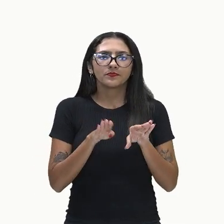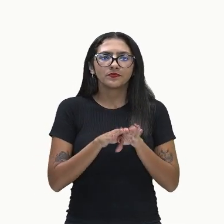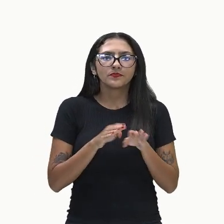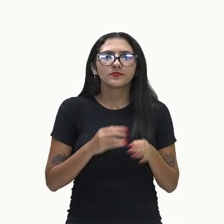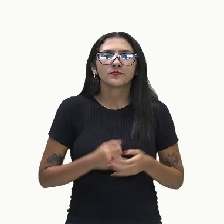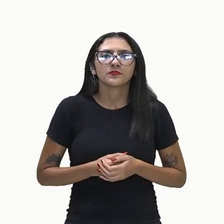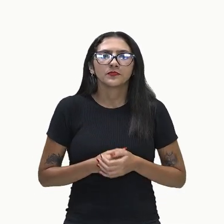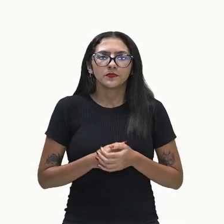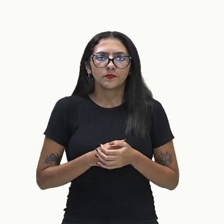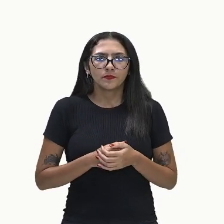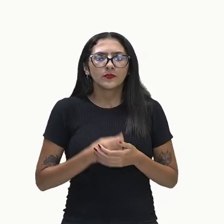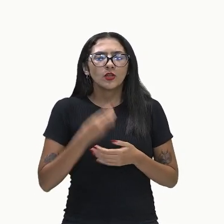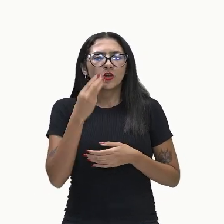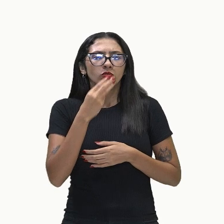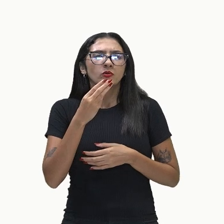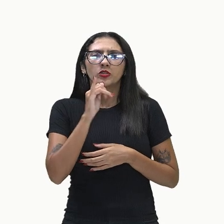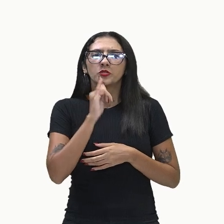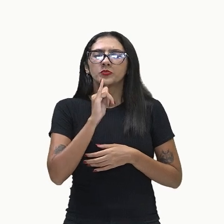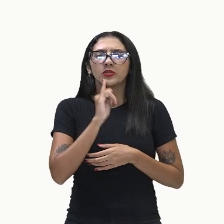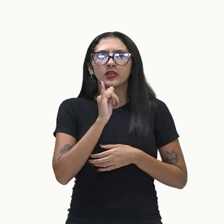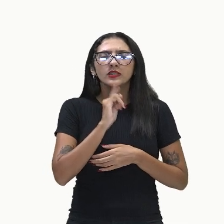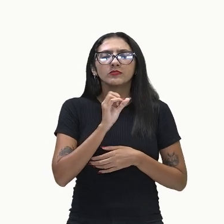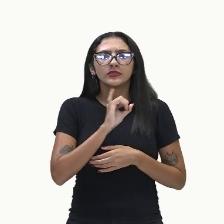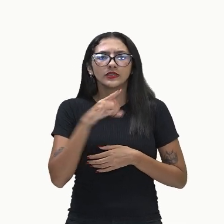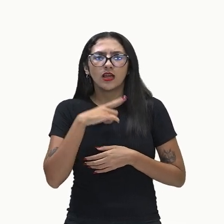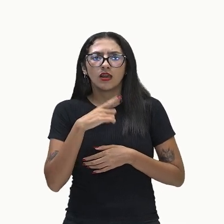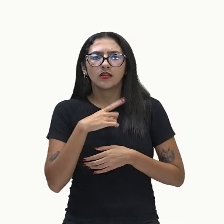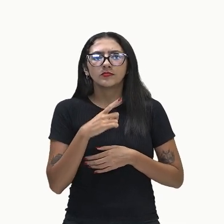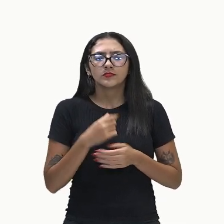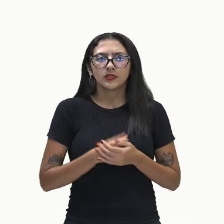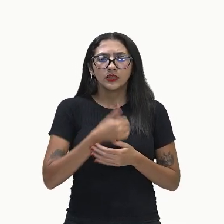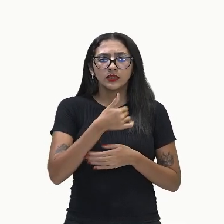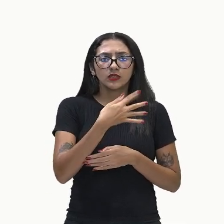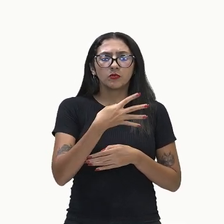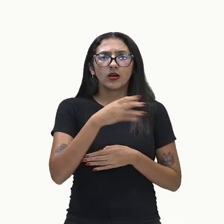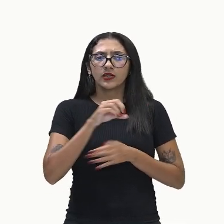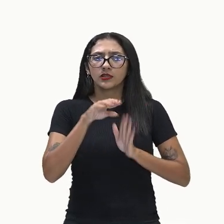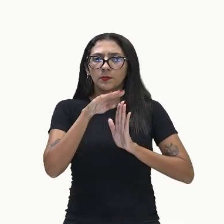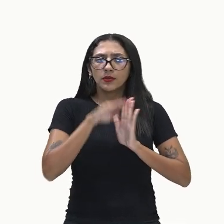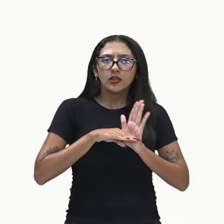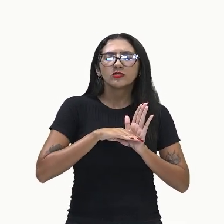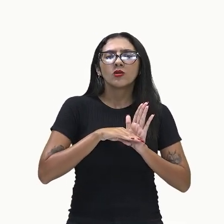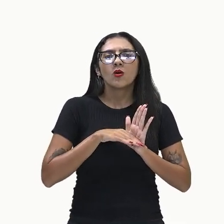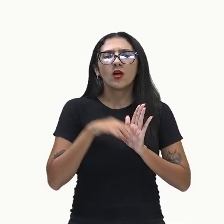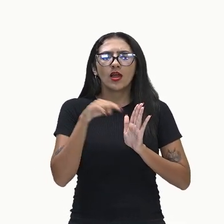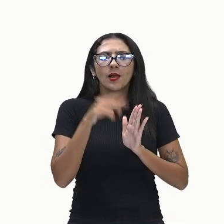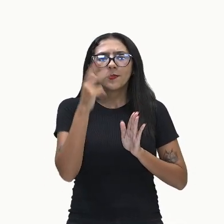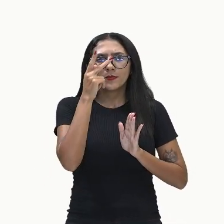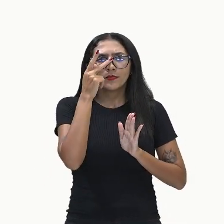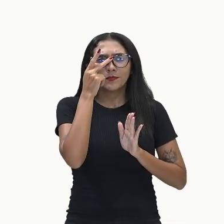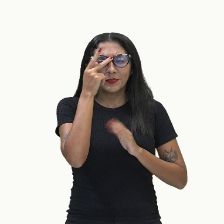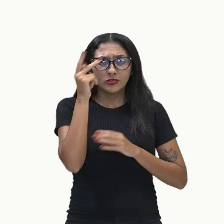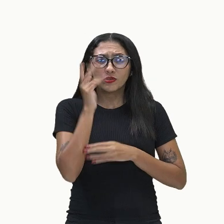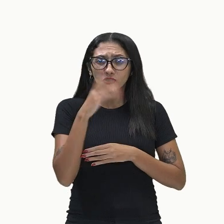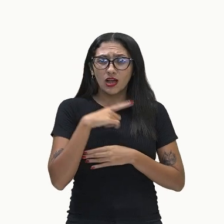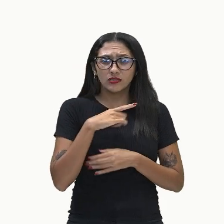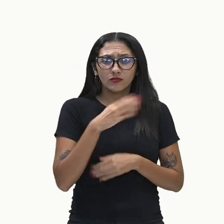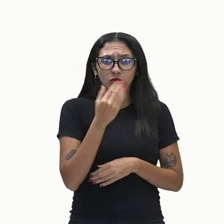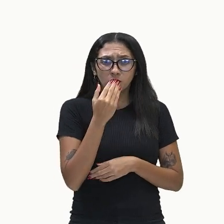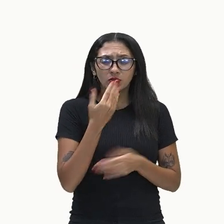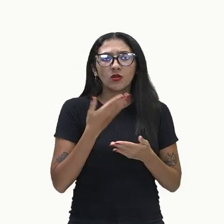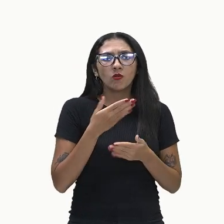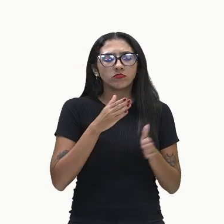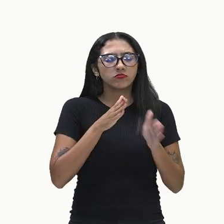isso é quando a pessoa se alimentou, tá bom? Então, se der menor que 140, isso aqui numa condição que a pessoa já se alimentou, né, ela ainda está